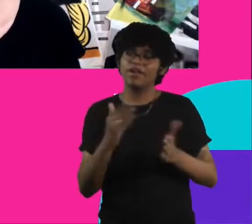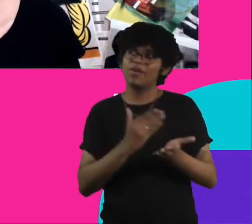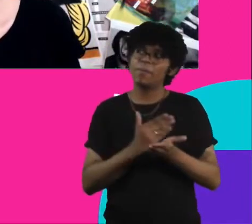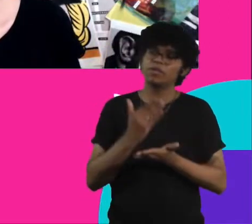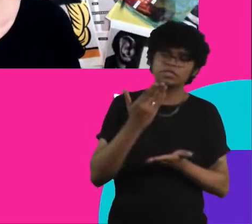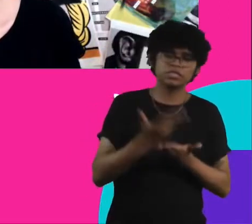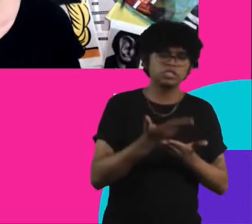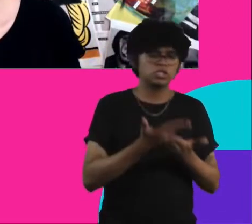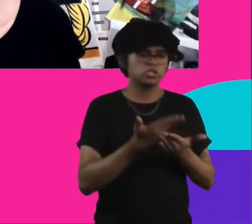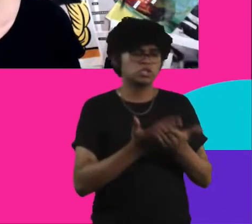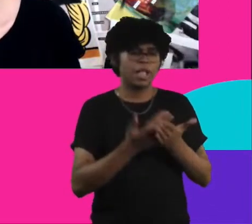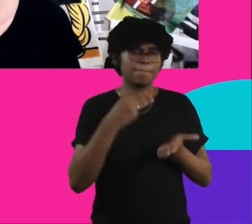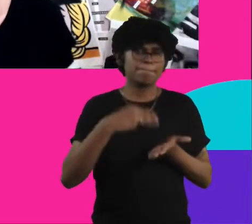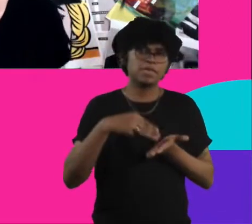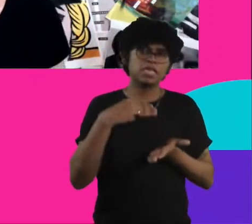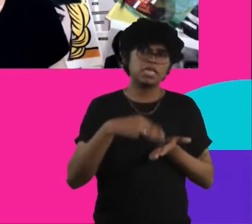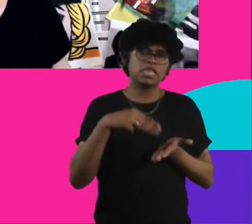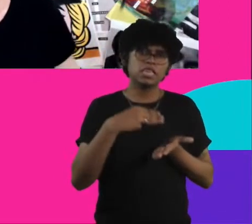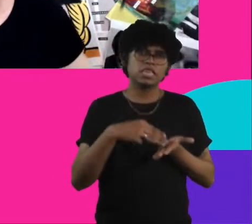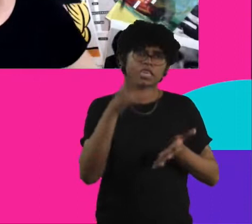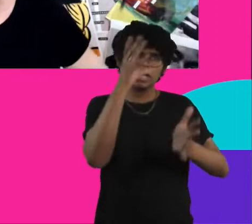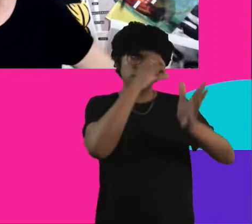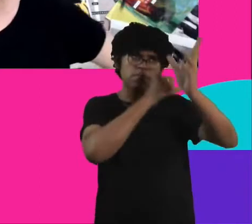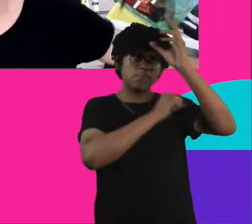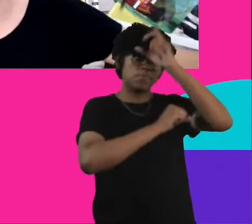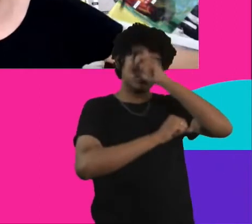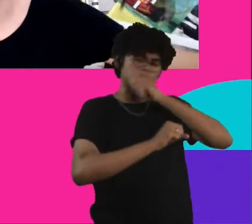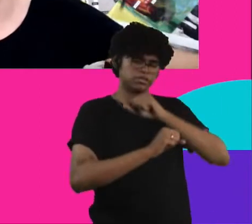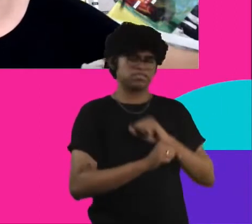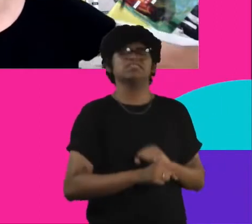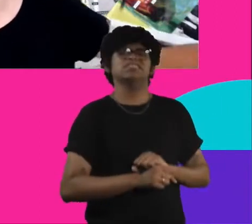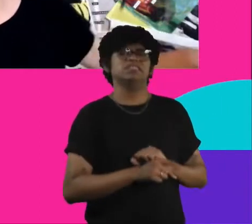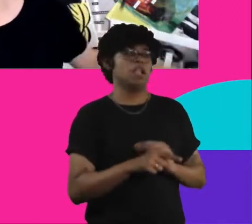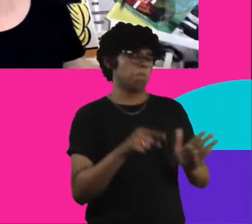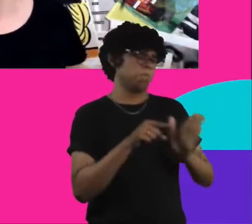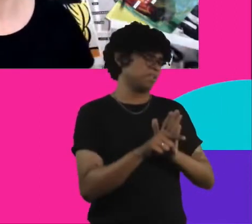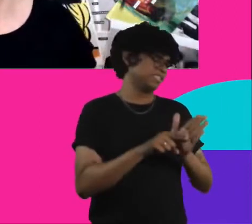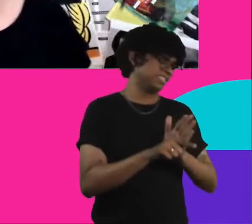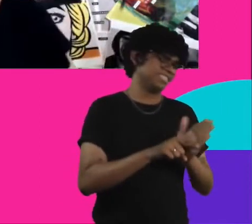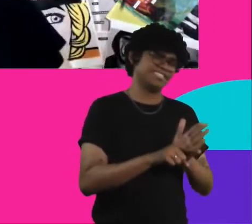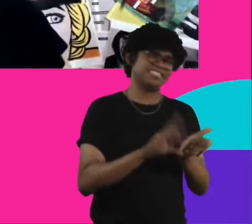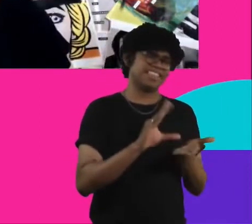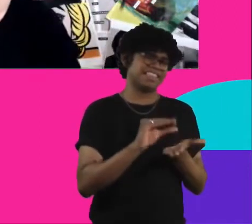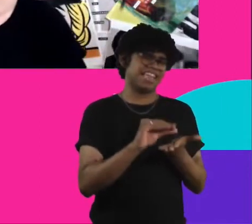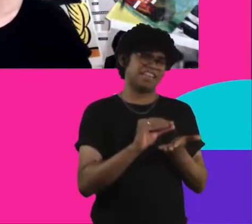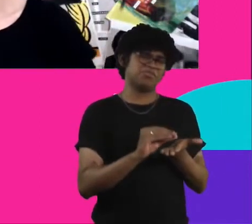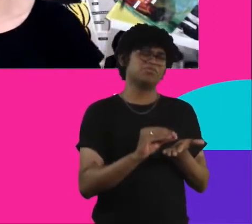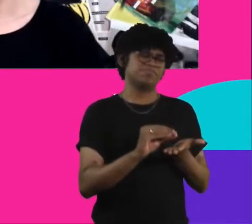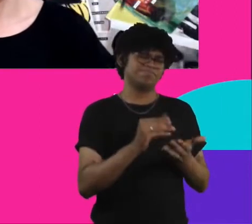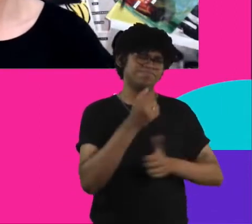muito um assunto, metodologia de aprendizagem. Isso tem a ver com muita pesquisa, com muito dado, com